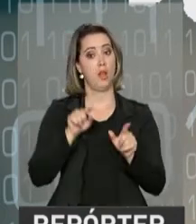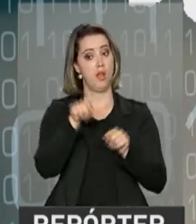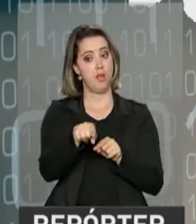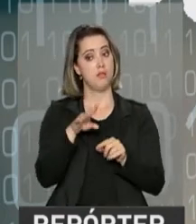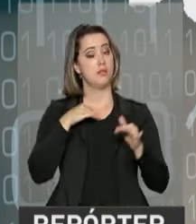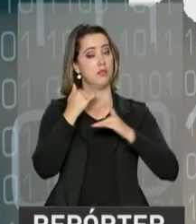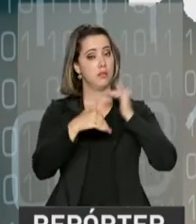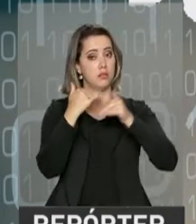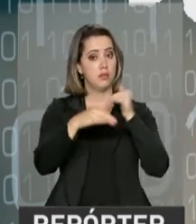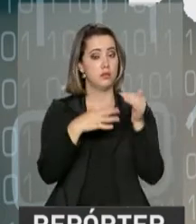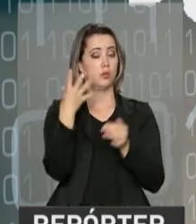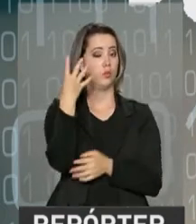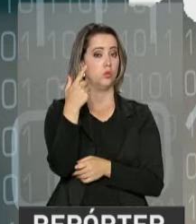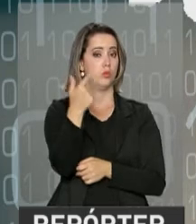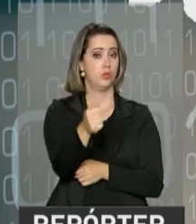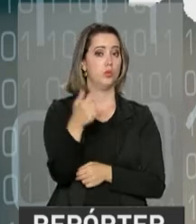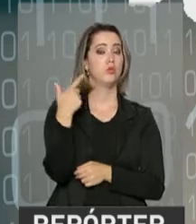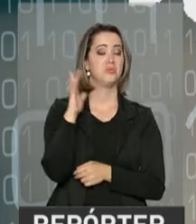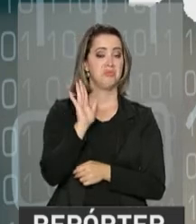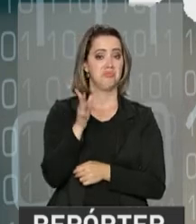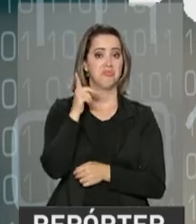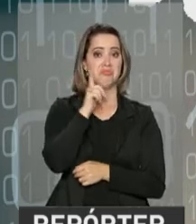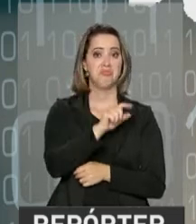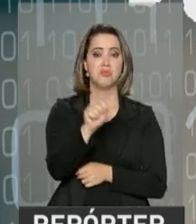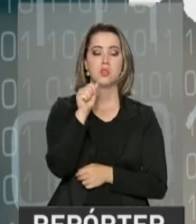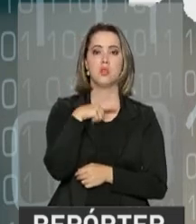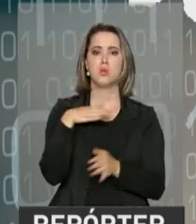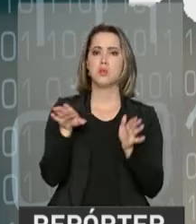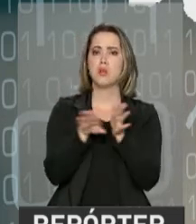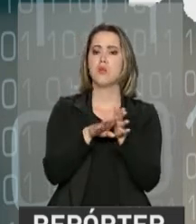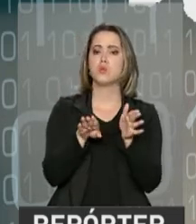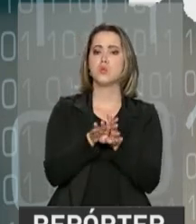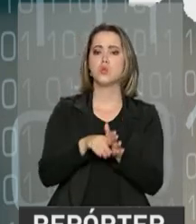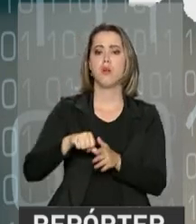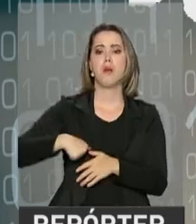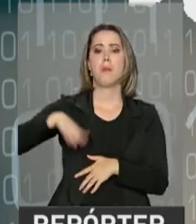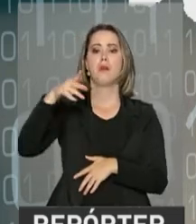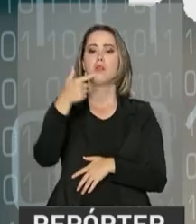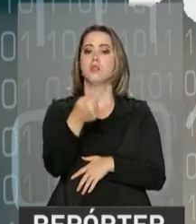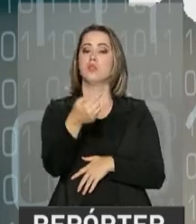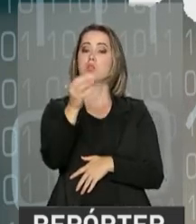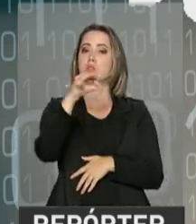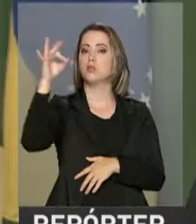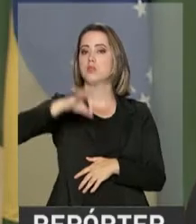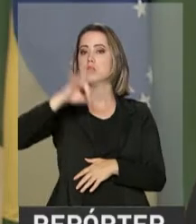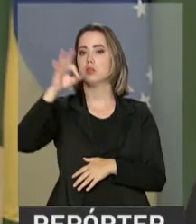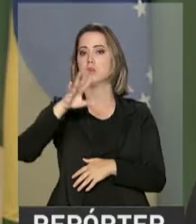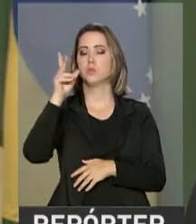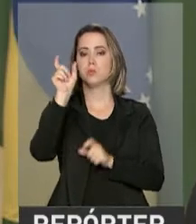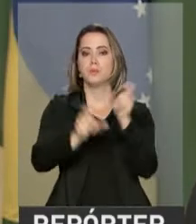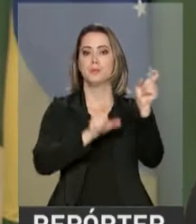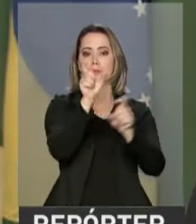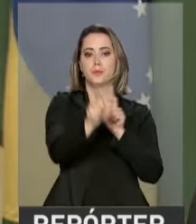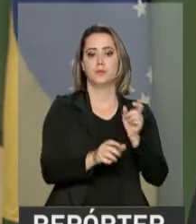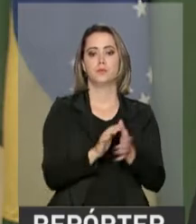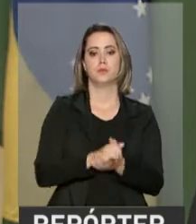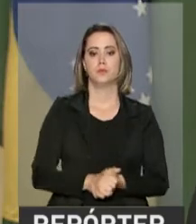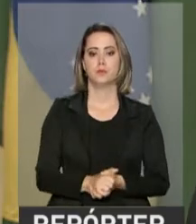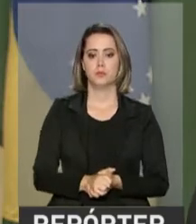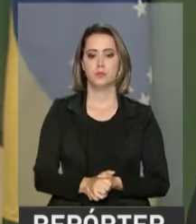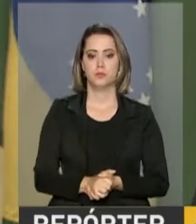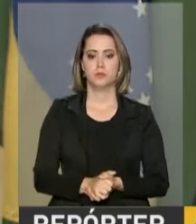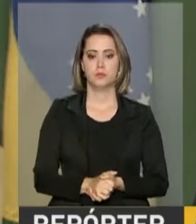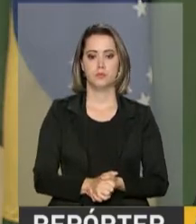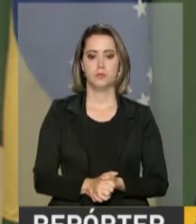o 4g já alcança cidades onde moram mais de 70% dos brasileiros quando a licitação do 4g